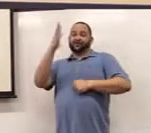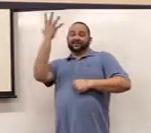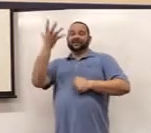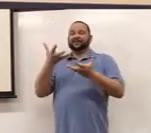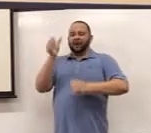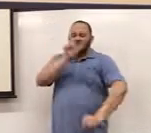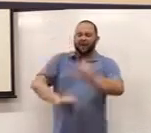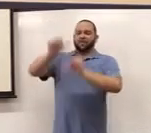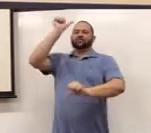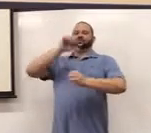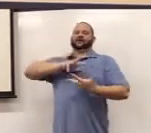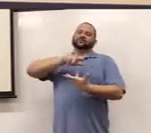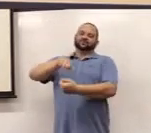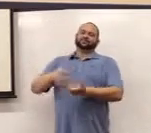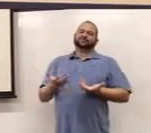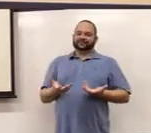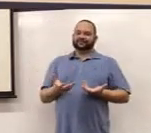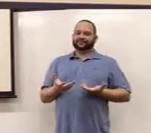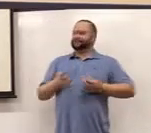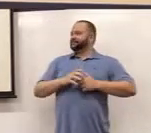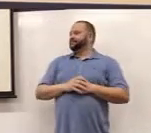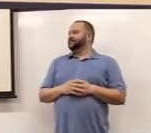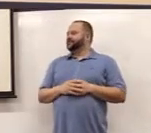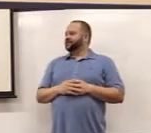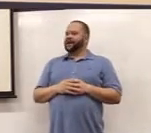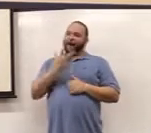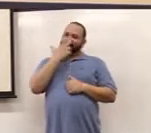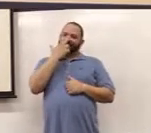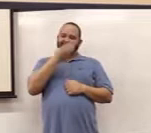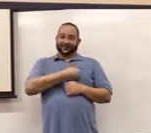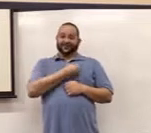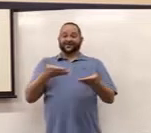revolucionar o mundo e mudar o mundo. Soa parecido com o que a gente vive hoje em dia, assim?